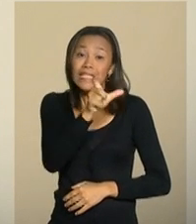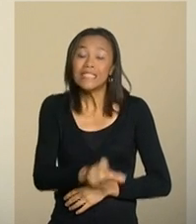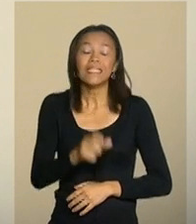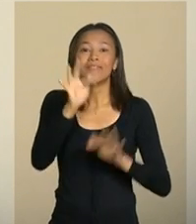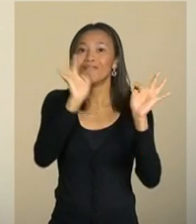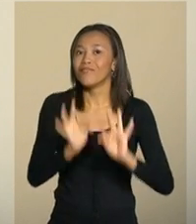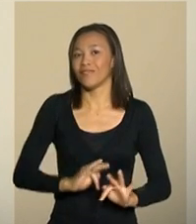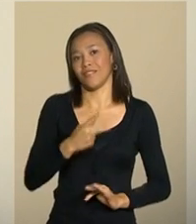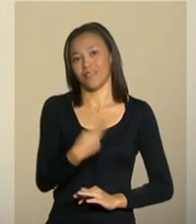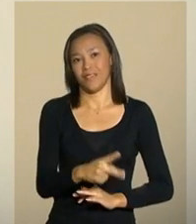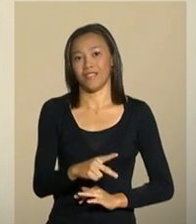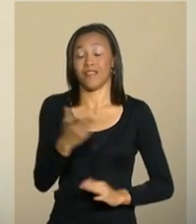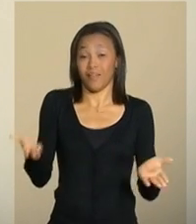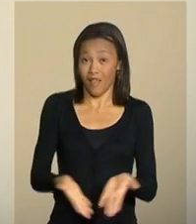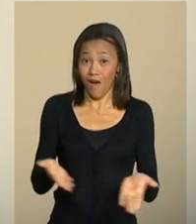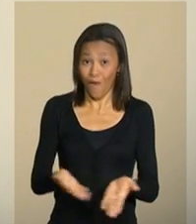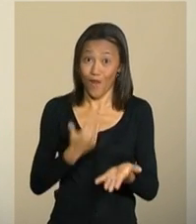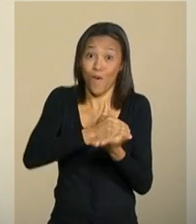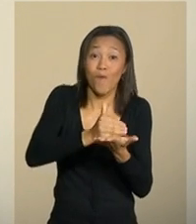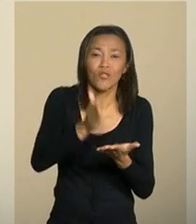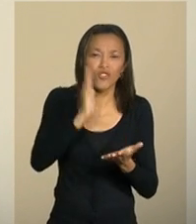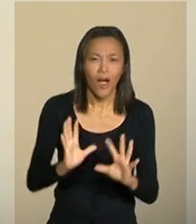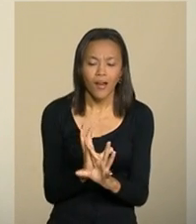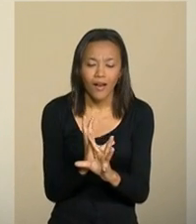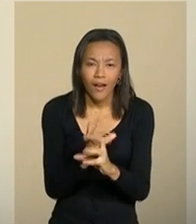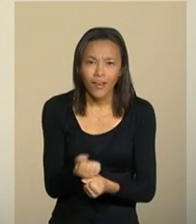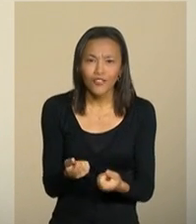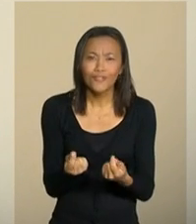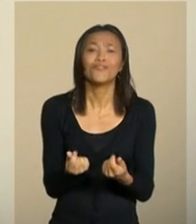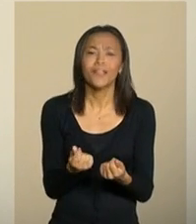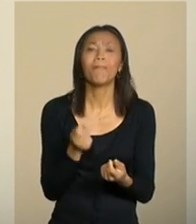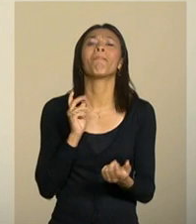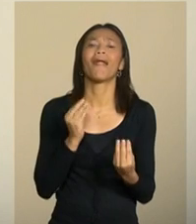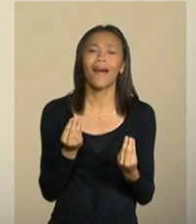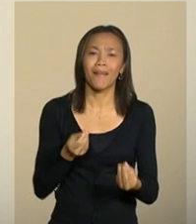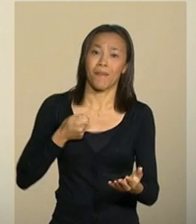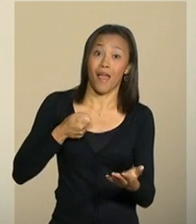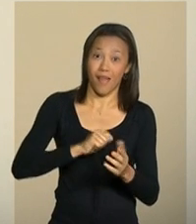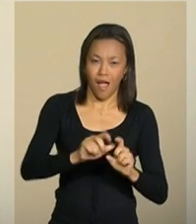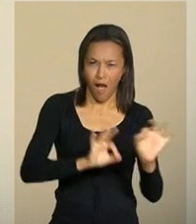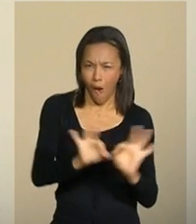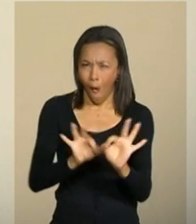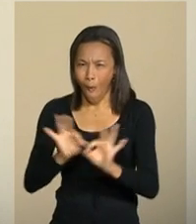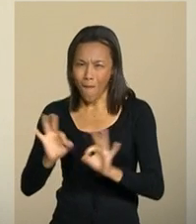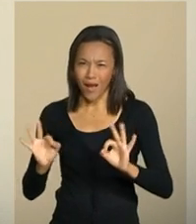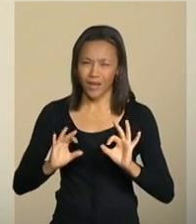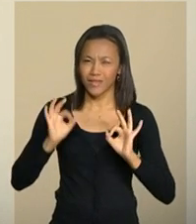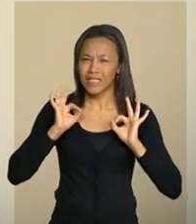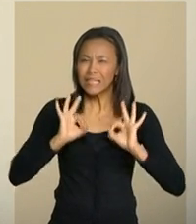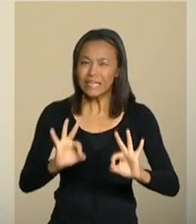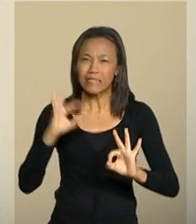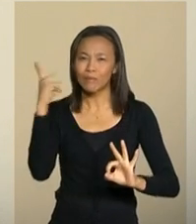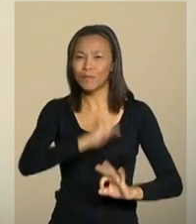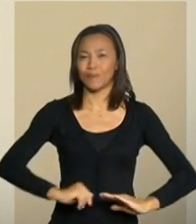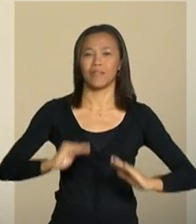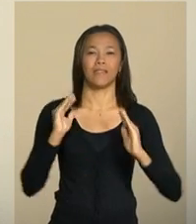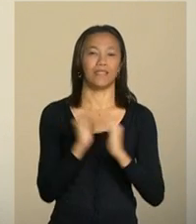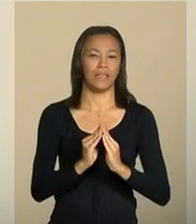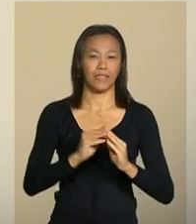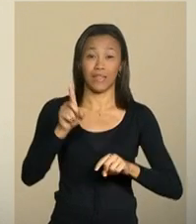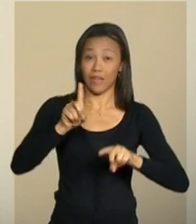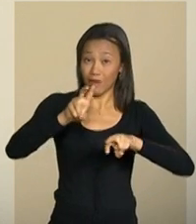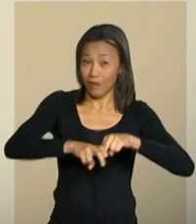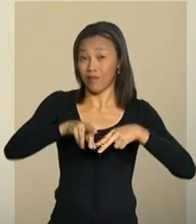muito feliz e agora começou a juntar dinheiro para deixar a casa ainda mais bonita com